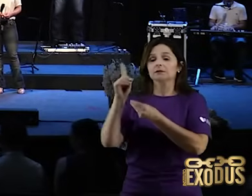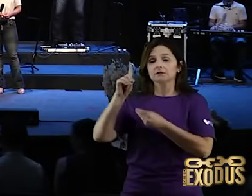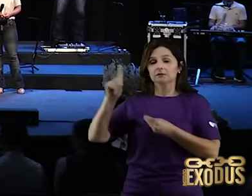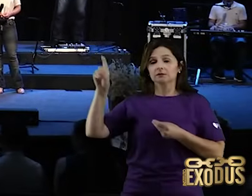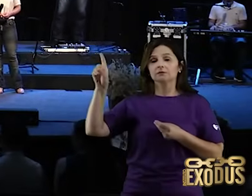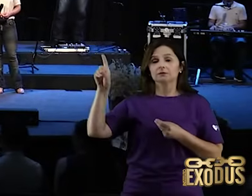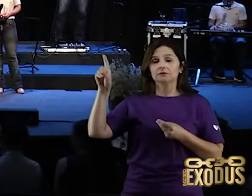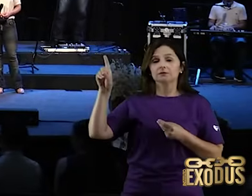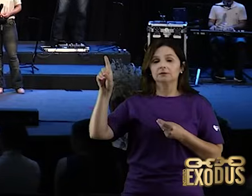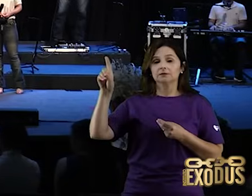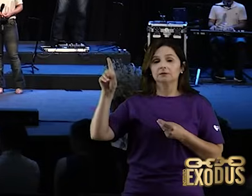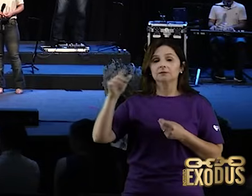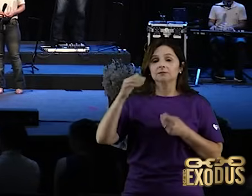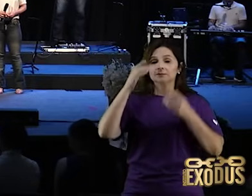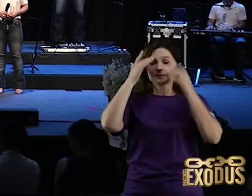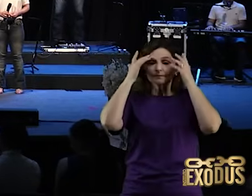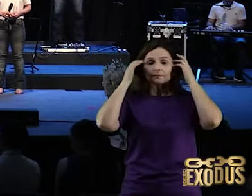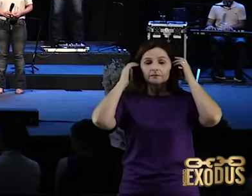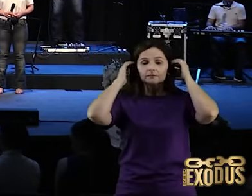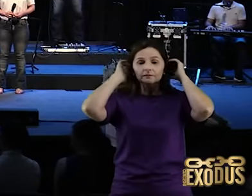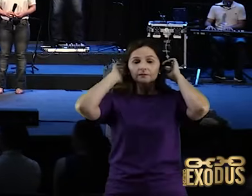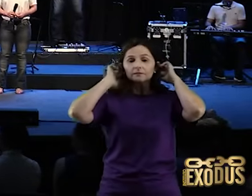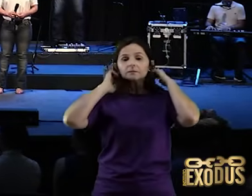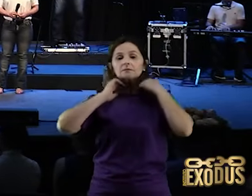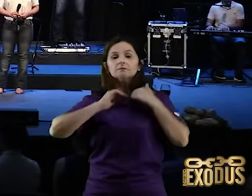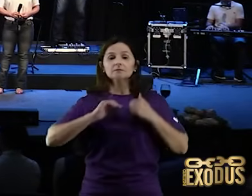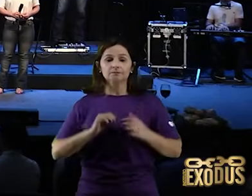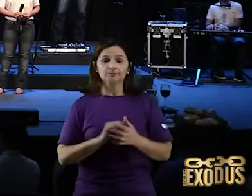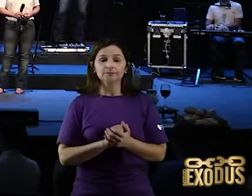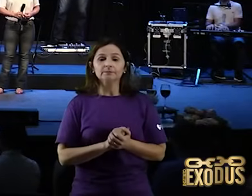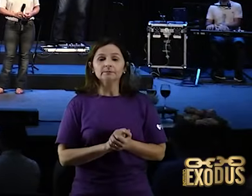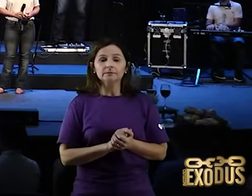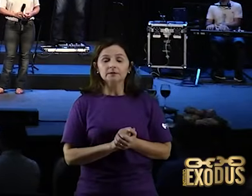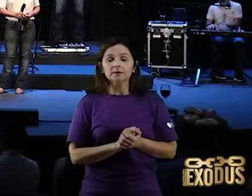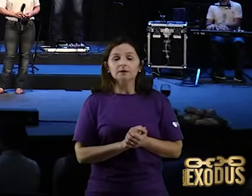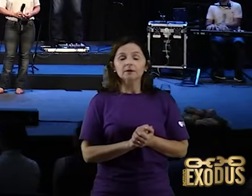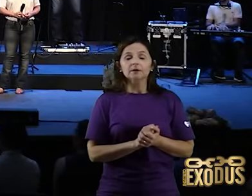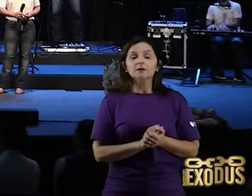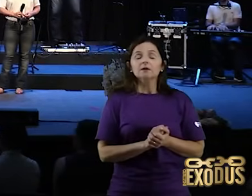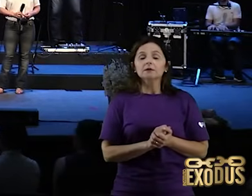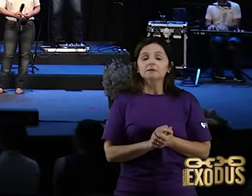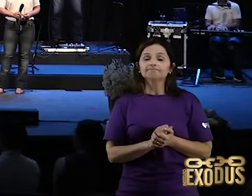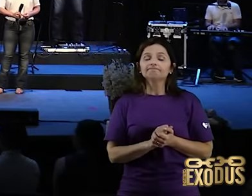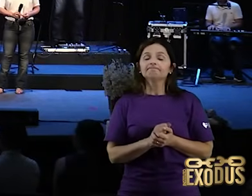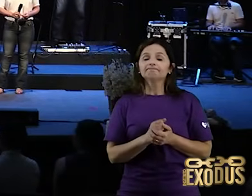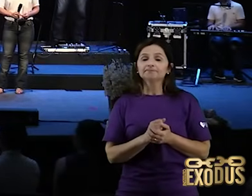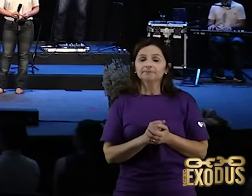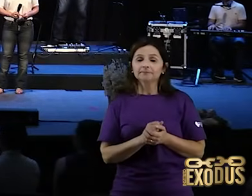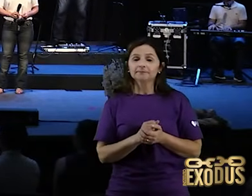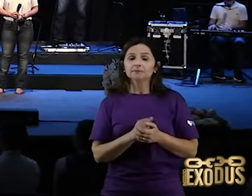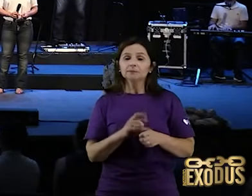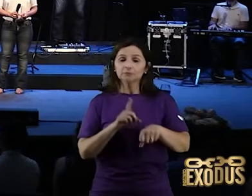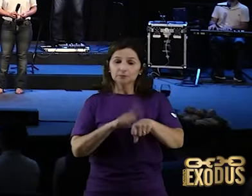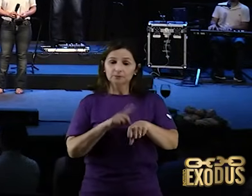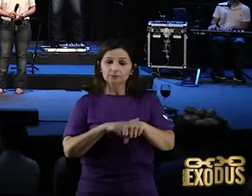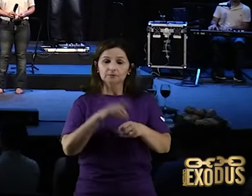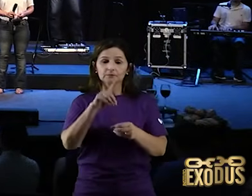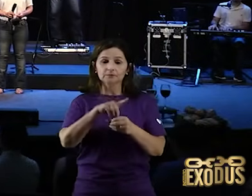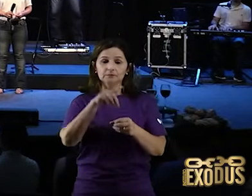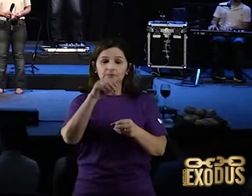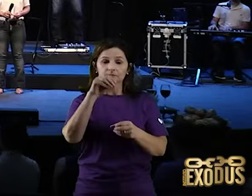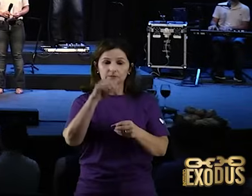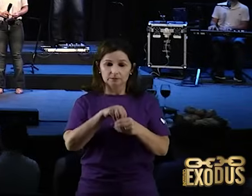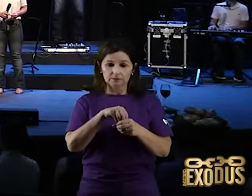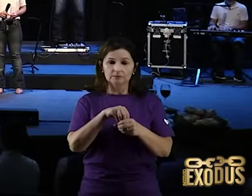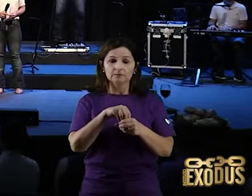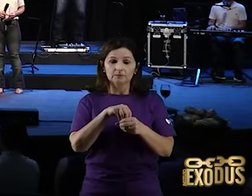papai que vem e traz o filhinho para adorar o Senhor com seus dízimos com suas ofertas com seus sacrifícios com a